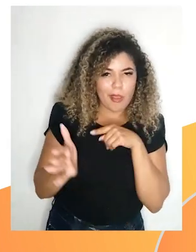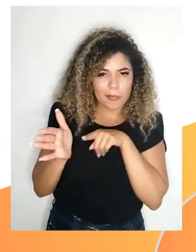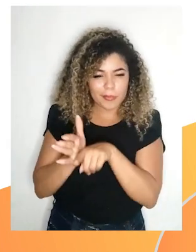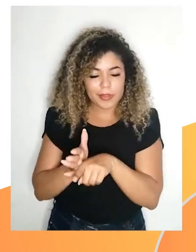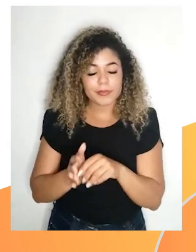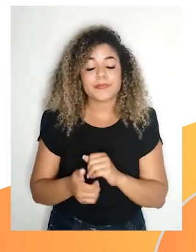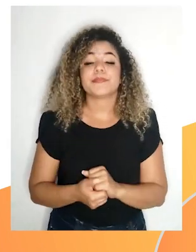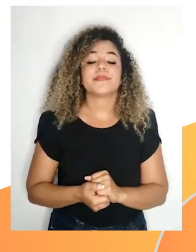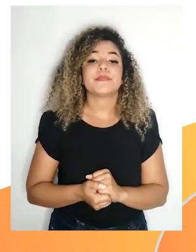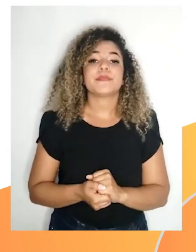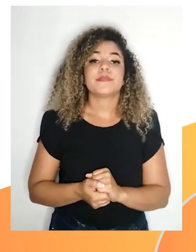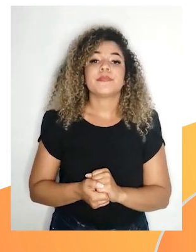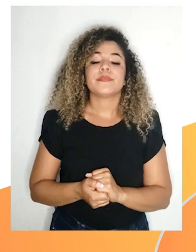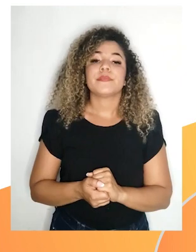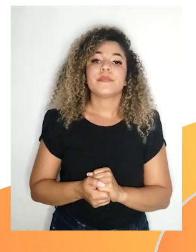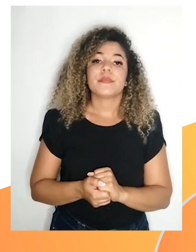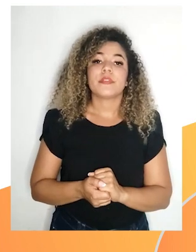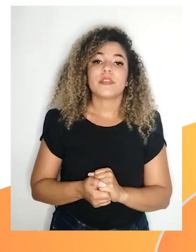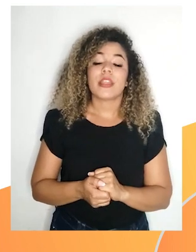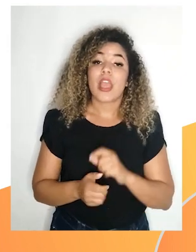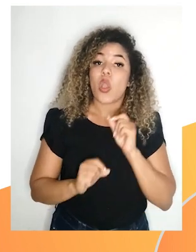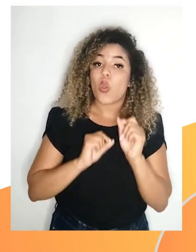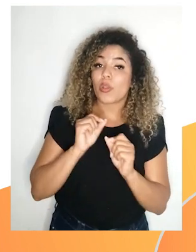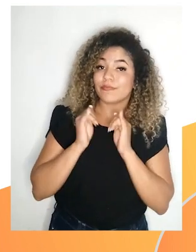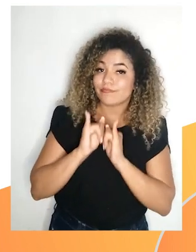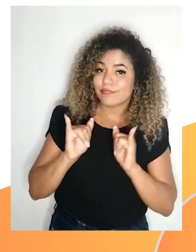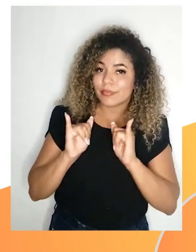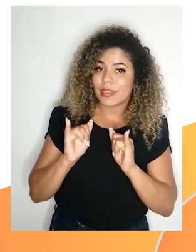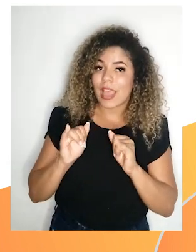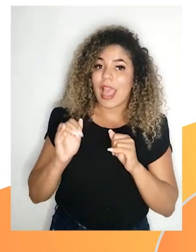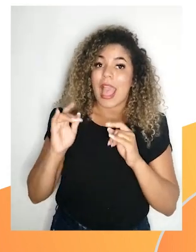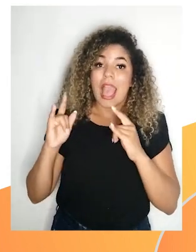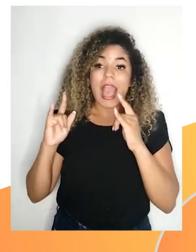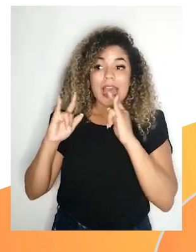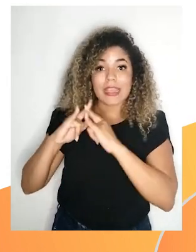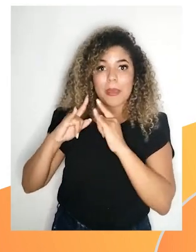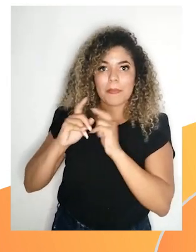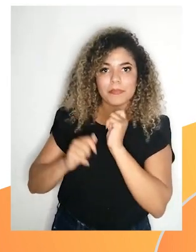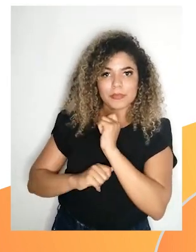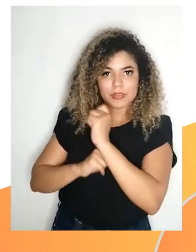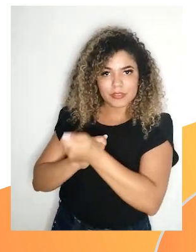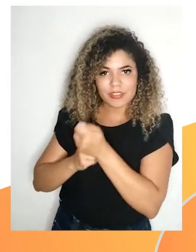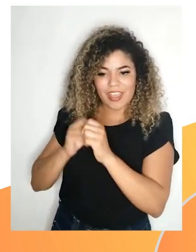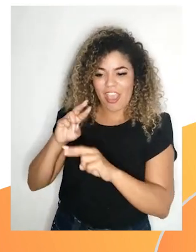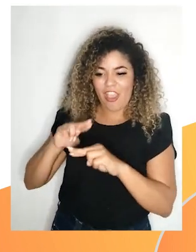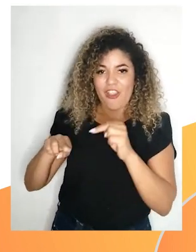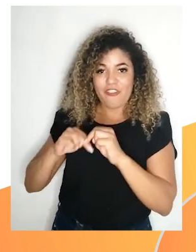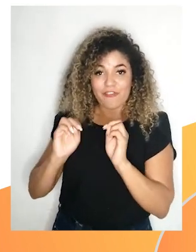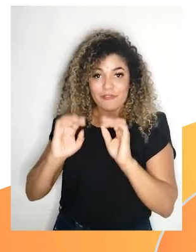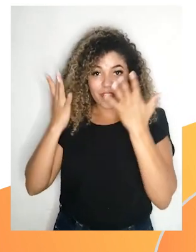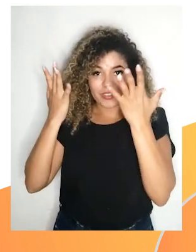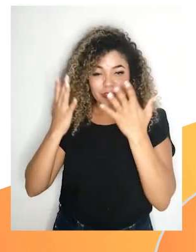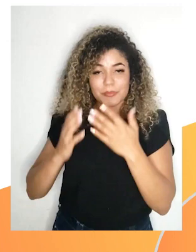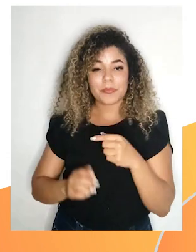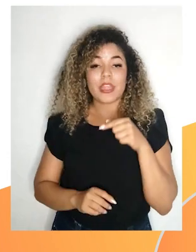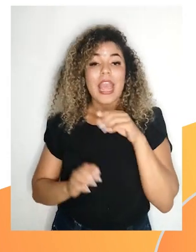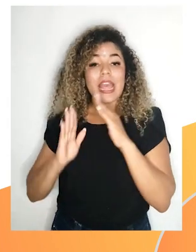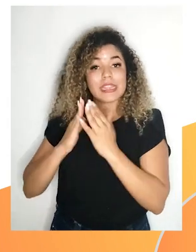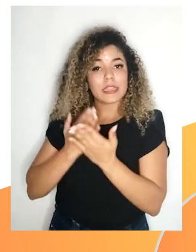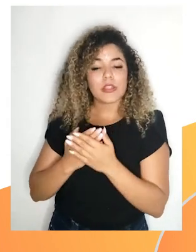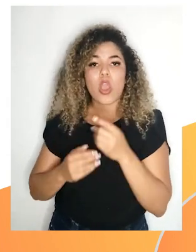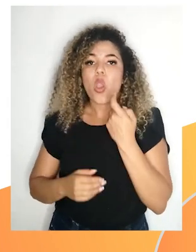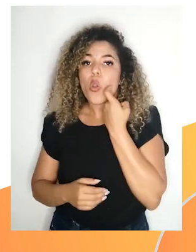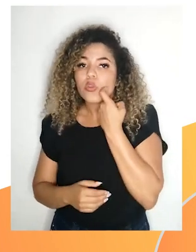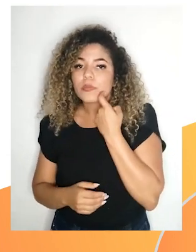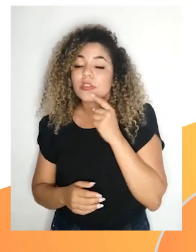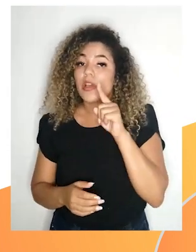só, vamos ver aqui essa questão. Ela diz o seguinte: na barraca de pescaria da festa junina da escola, os peixes